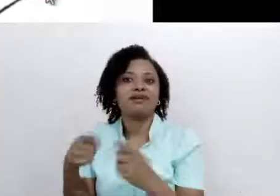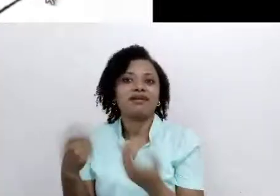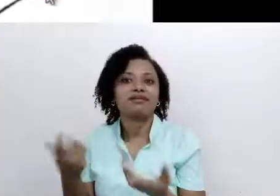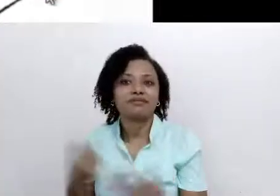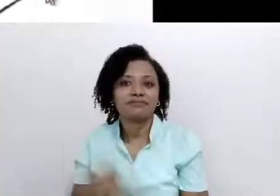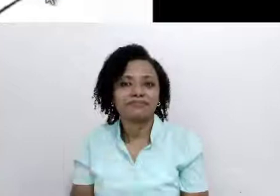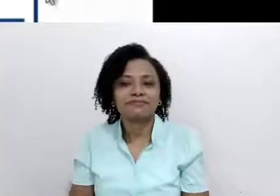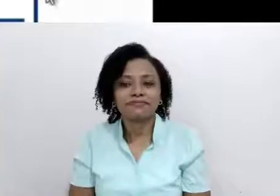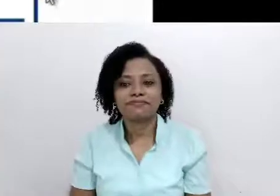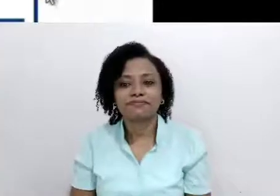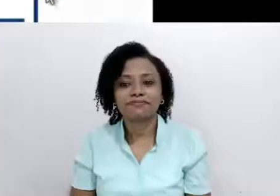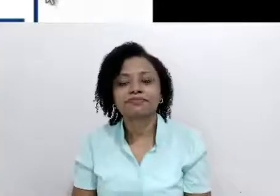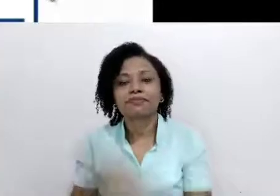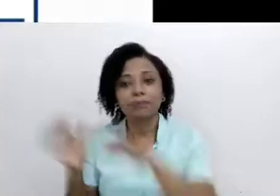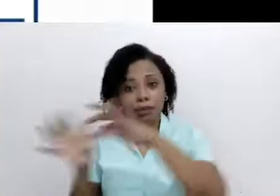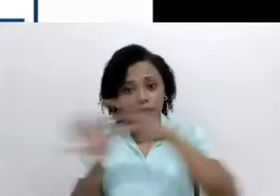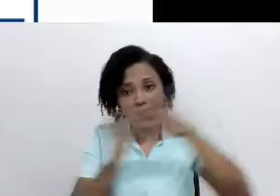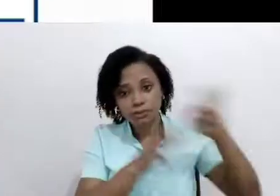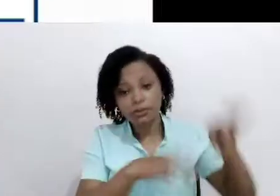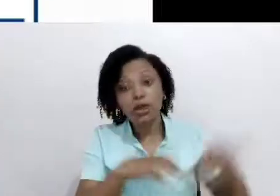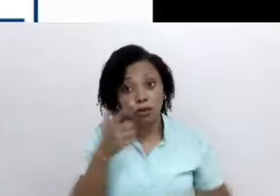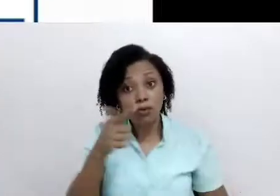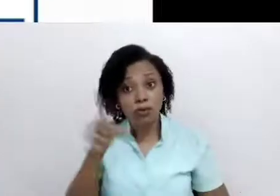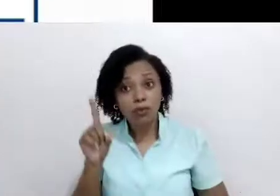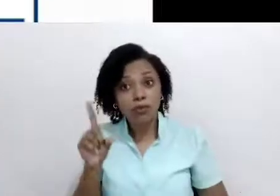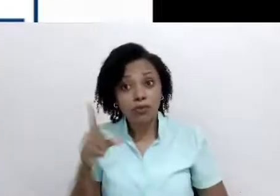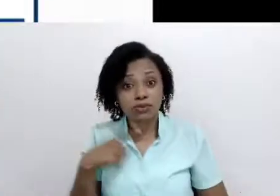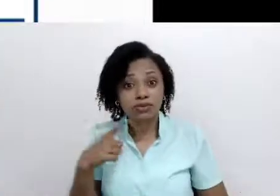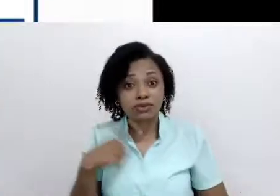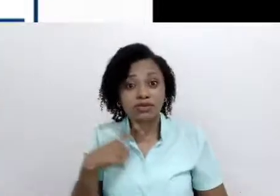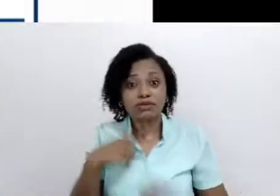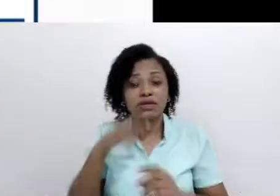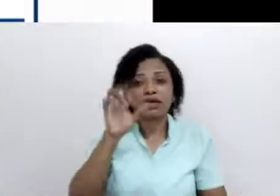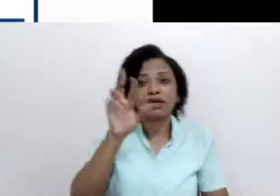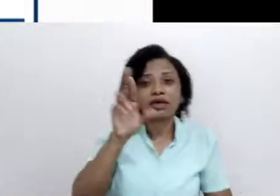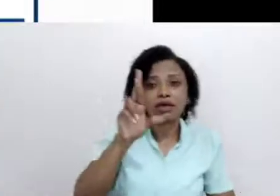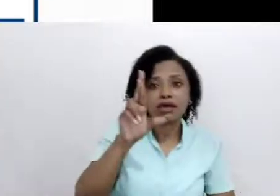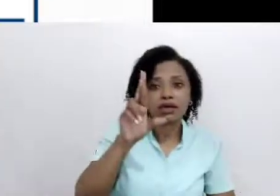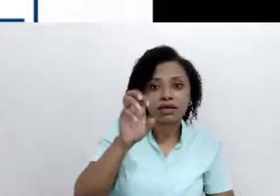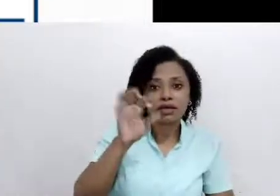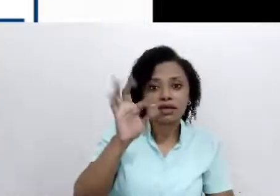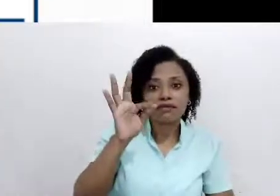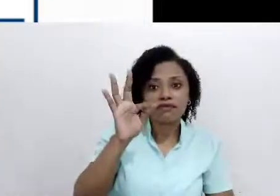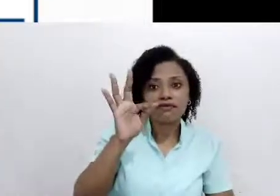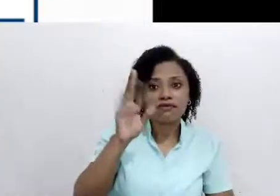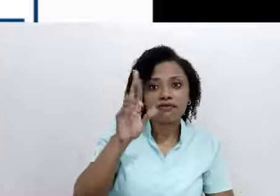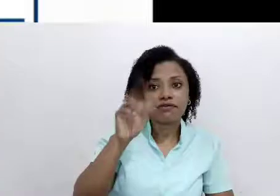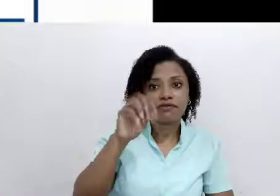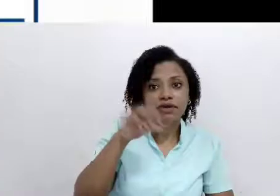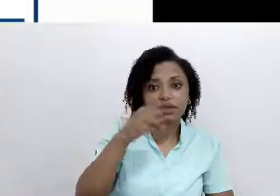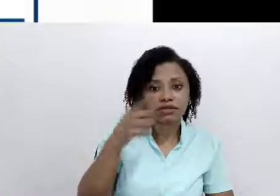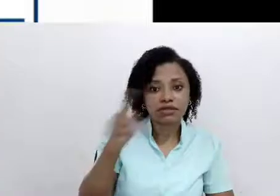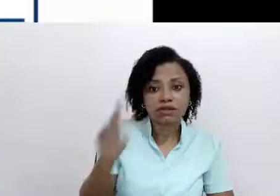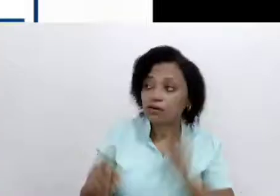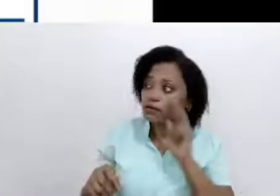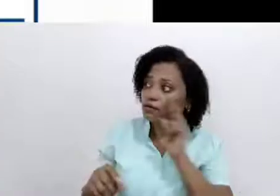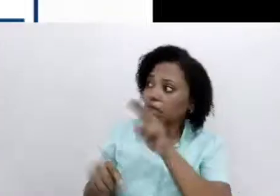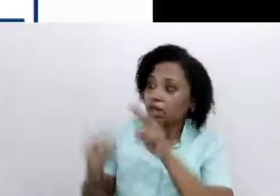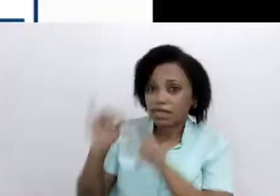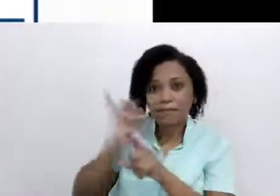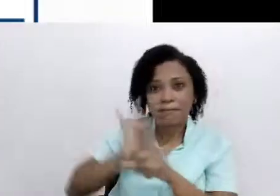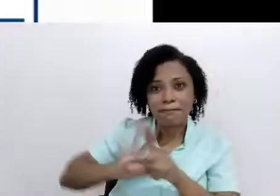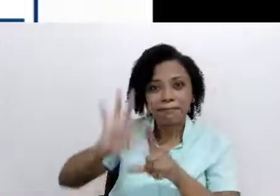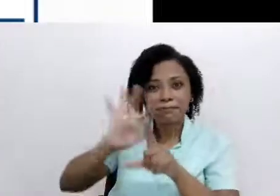da profundidade. Um outro fenômeno é a refração. Se a gente observar aqui